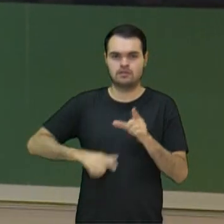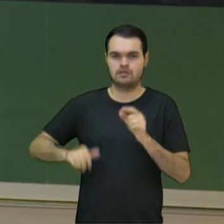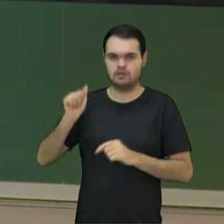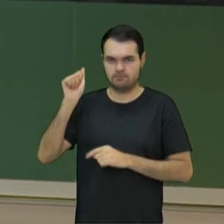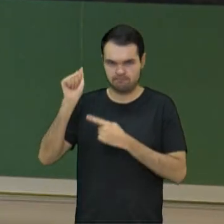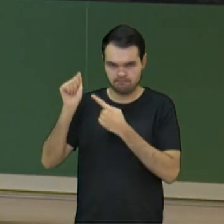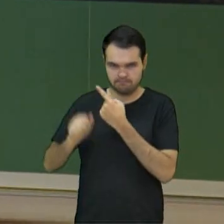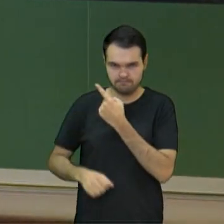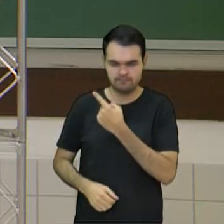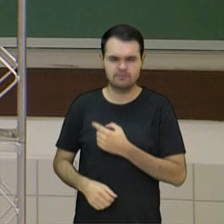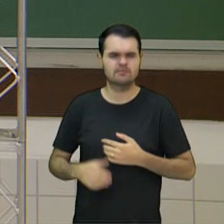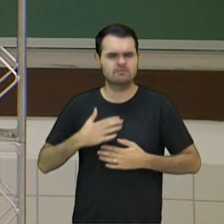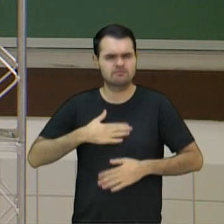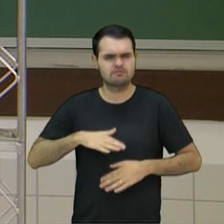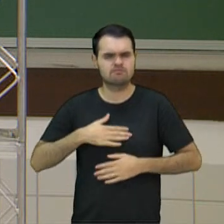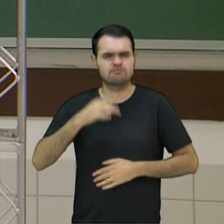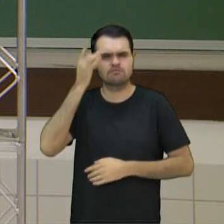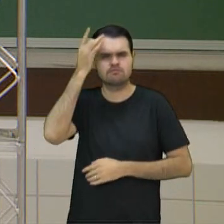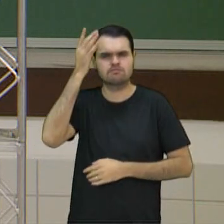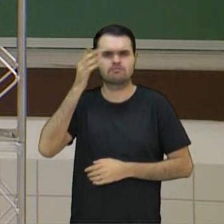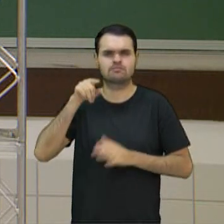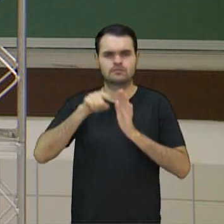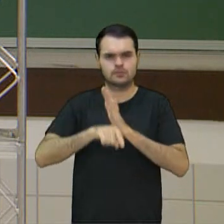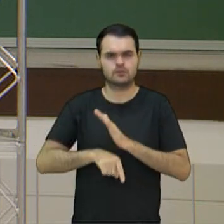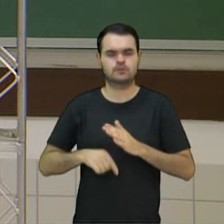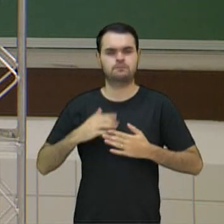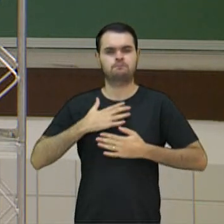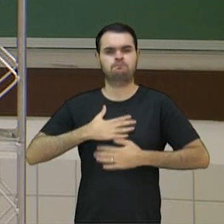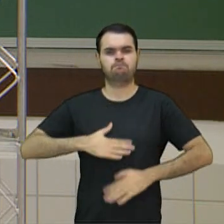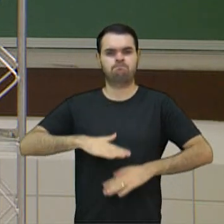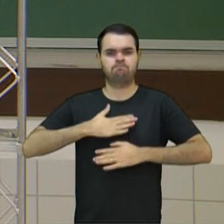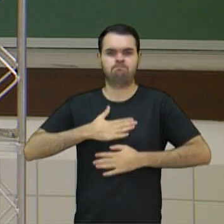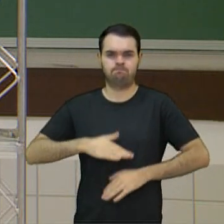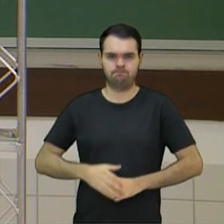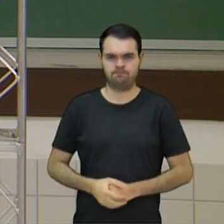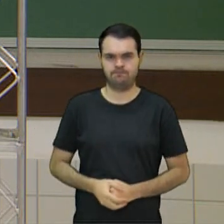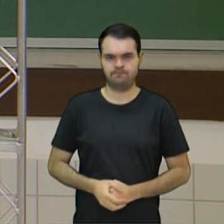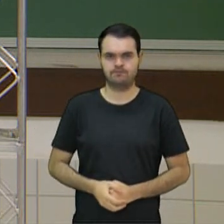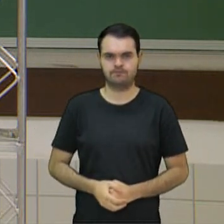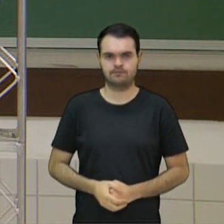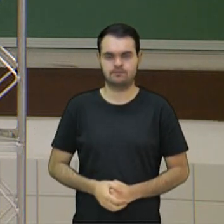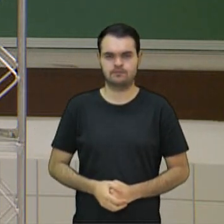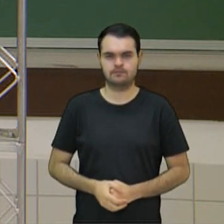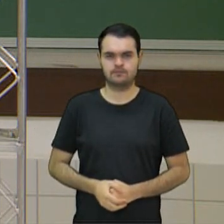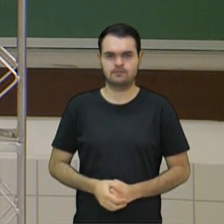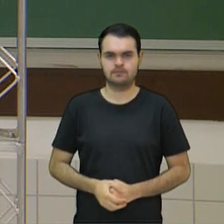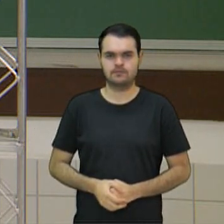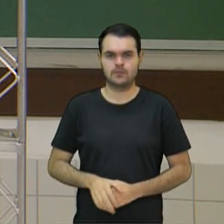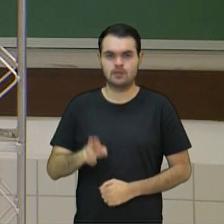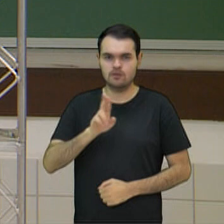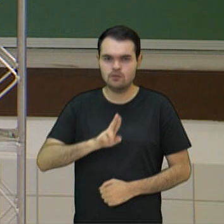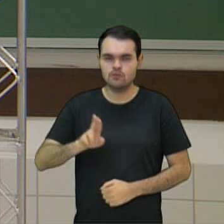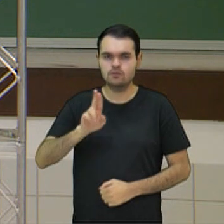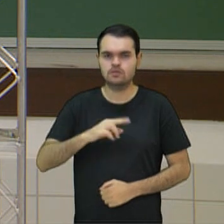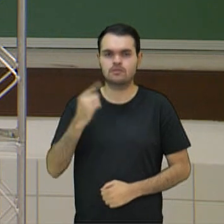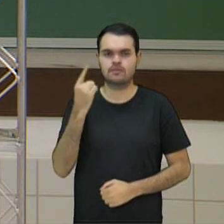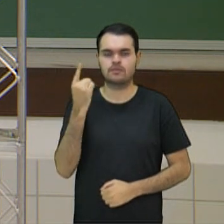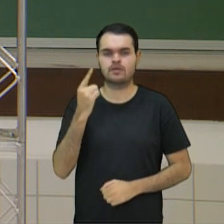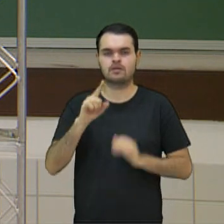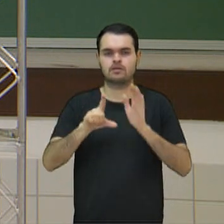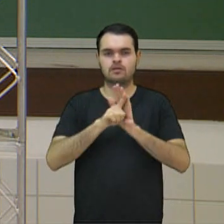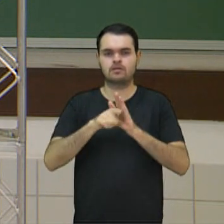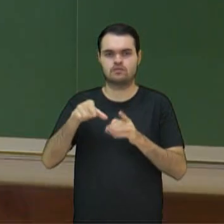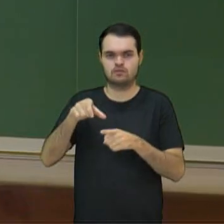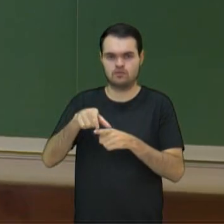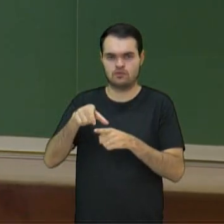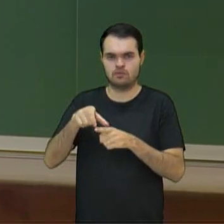questão assim, bem tranquila, né, bem sossegada para fazer, que utiliza a primeira lei de Ohm